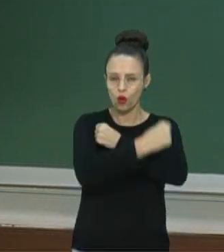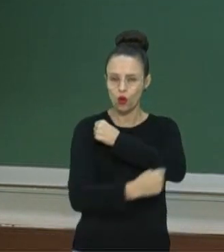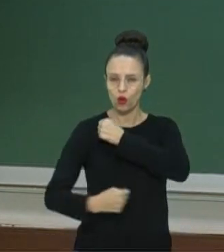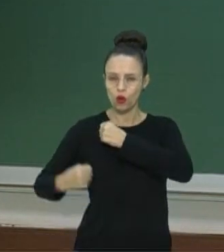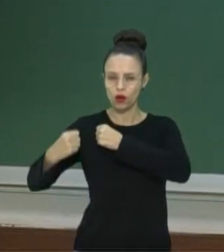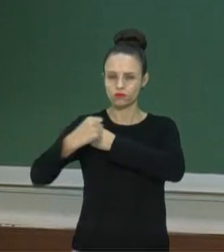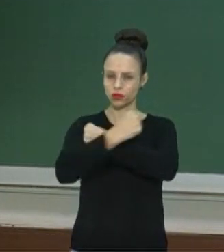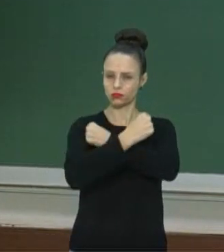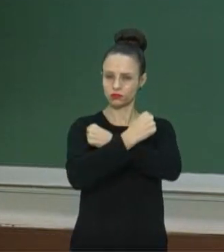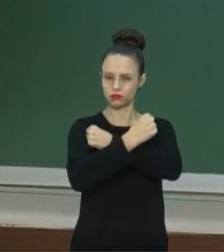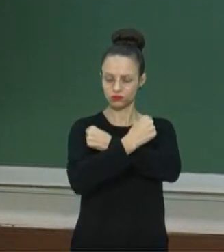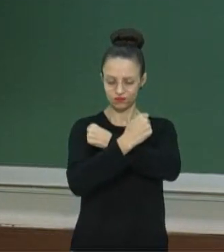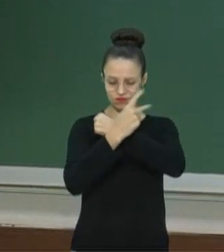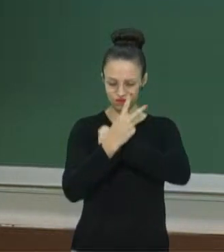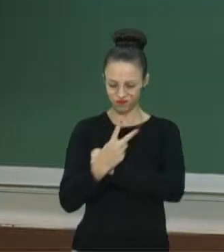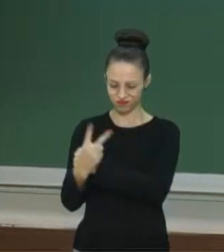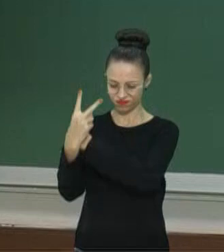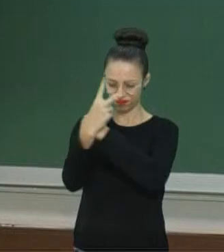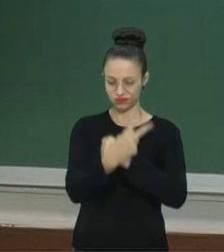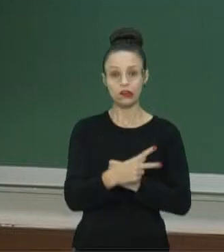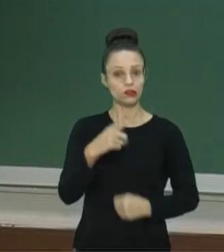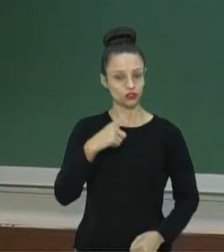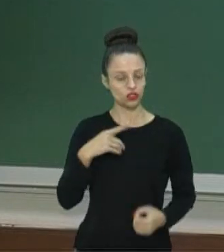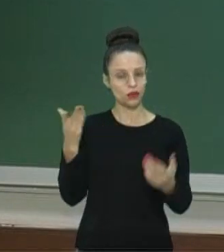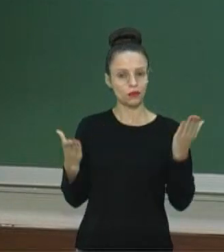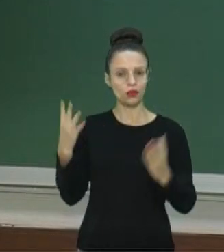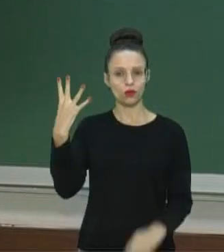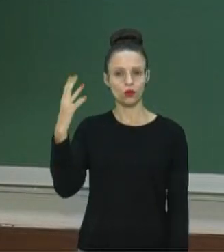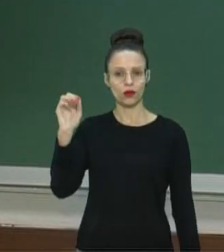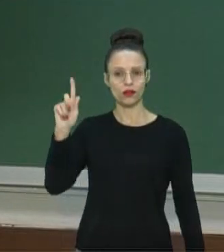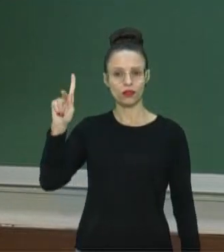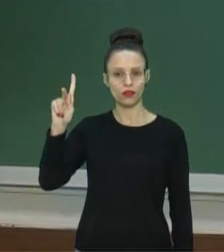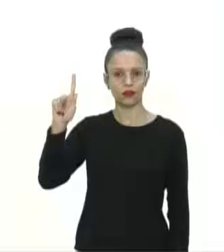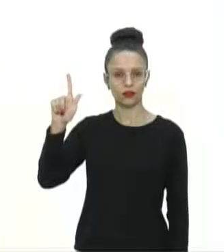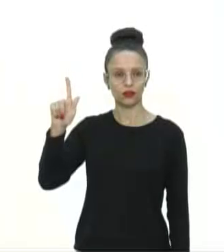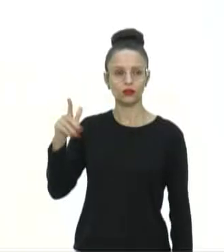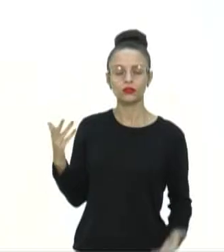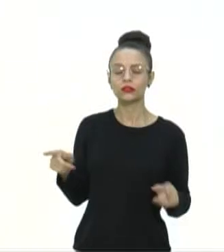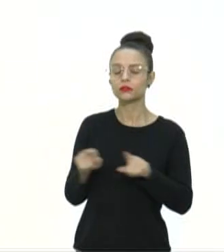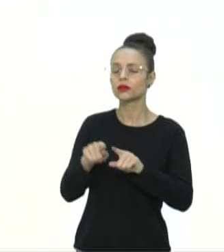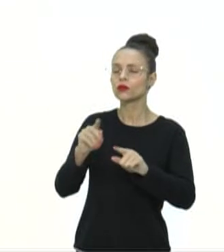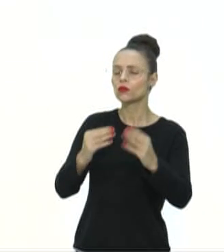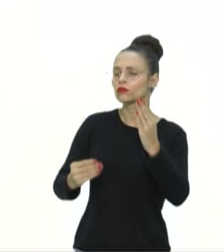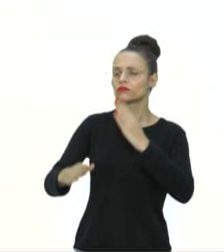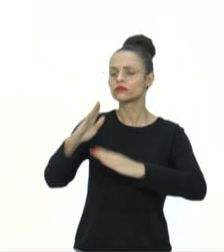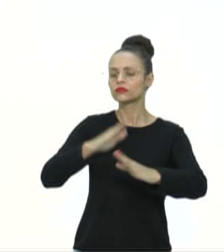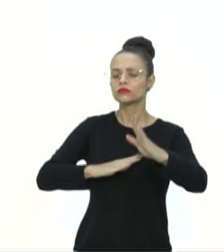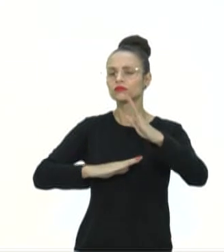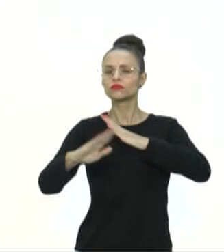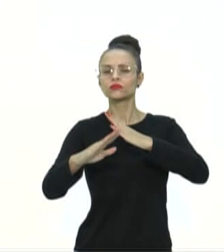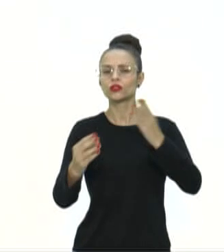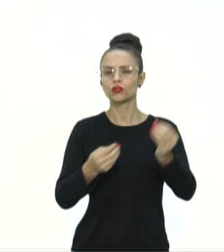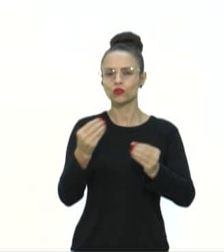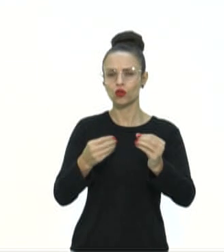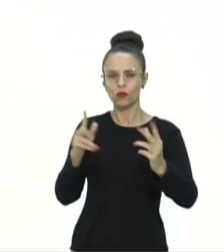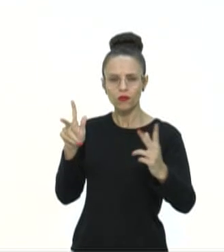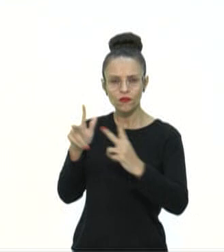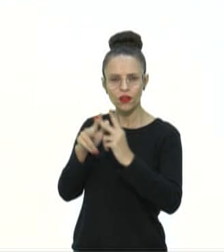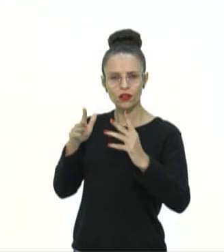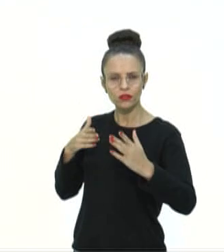samurai com esse peso de 40 quilos e como que o samurai enfrentava os